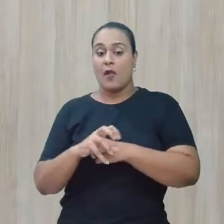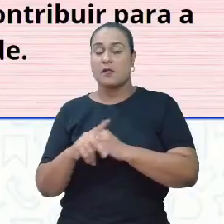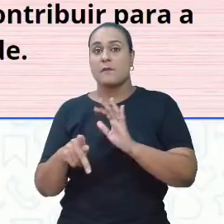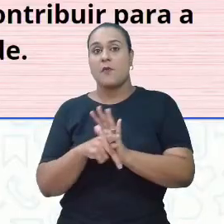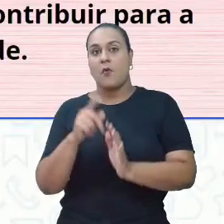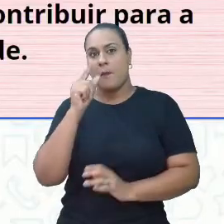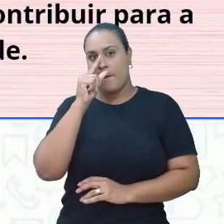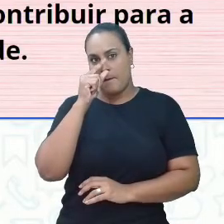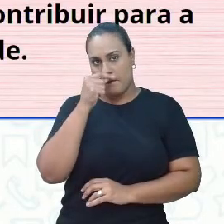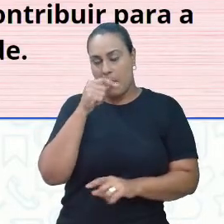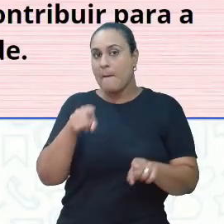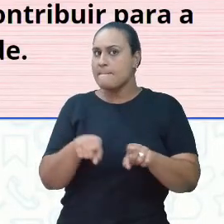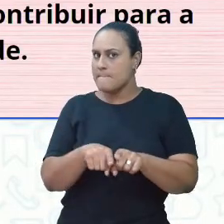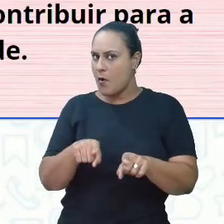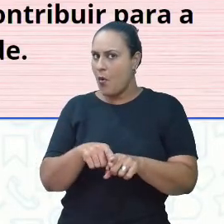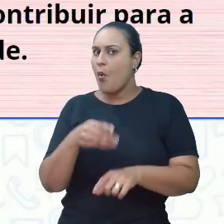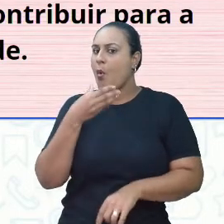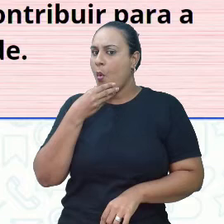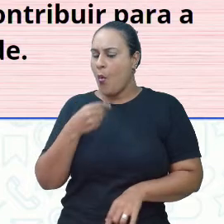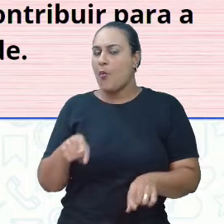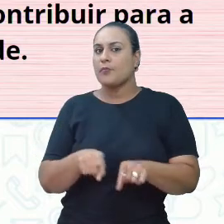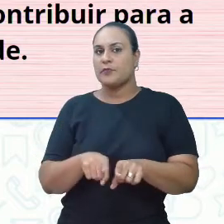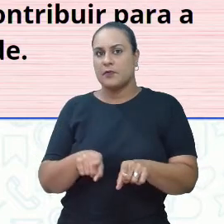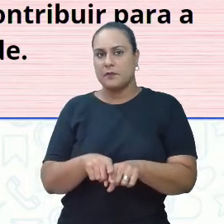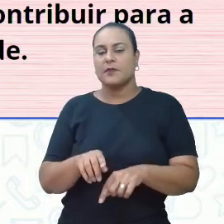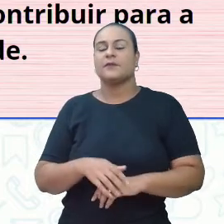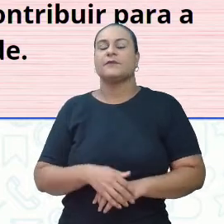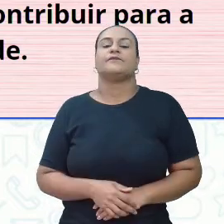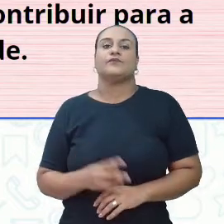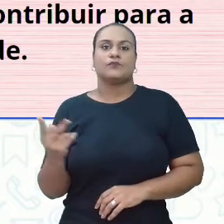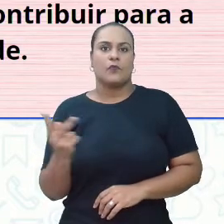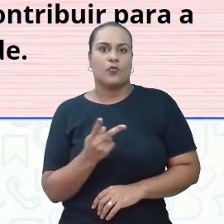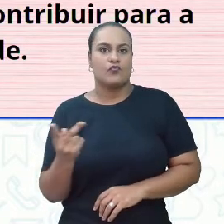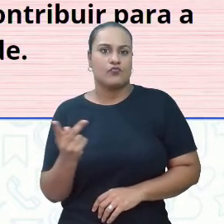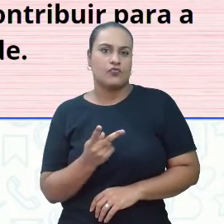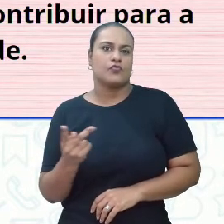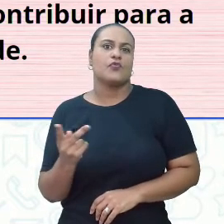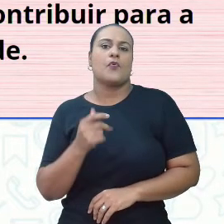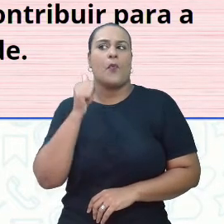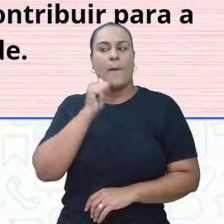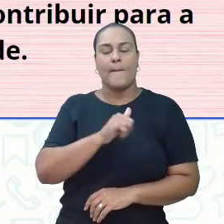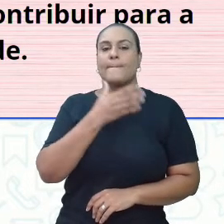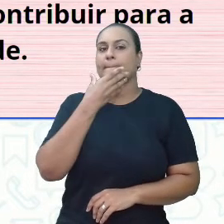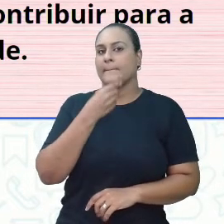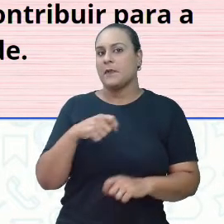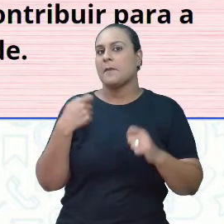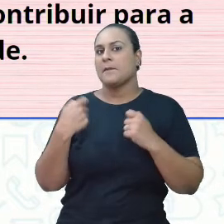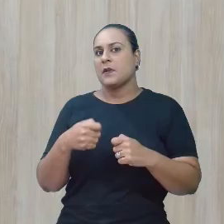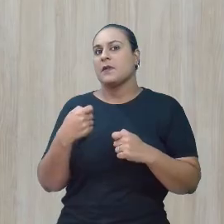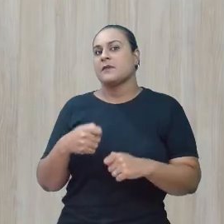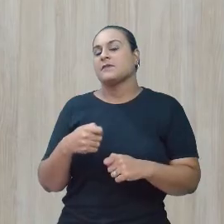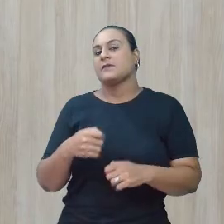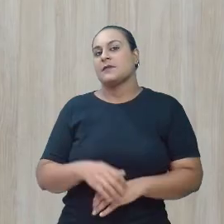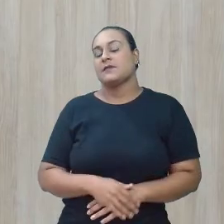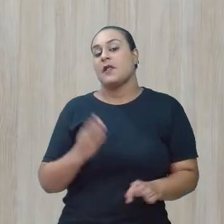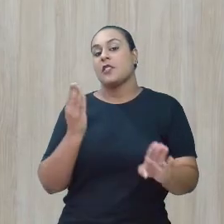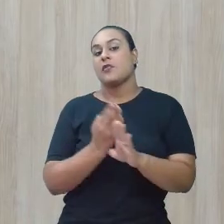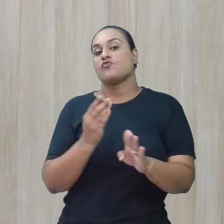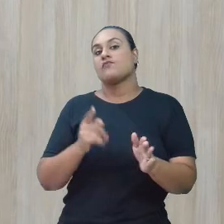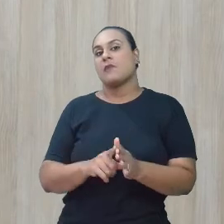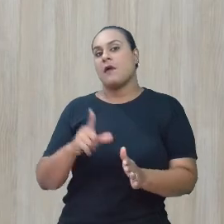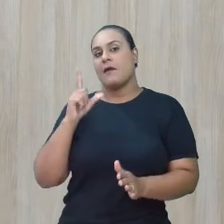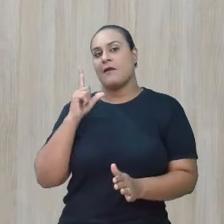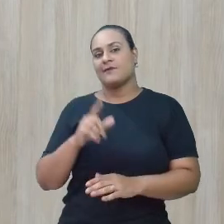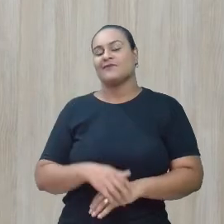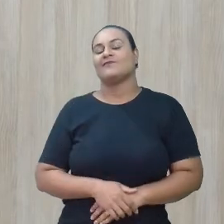dar em homens, tá certo? Então, para ambos os gêneros é importante sim o diagnóstico precoce. Então vamos juntos